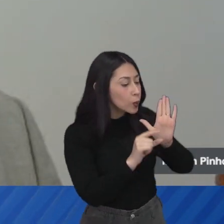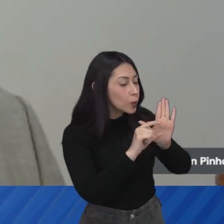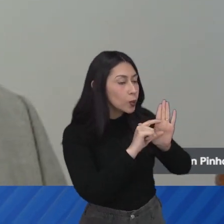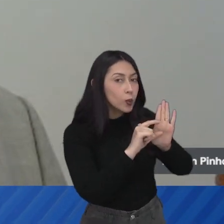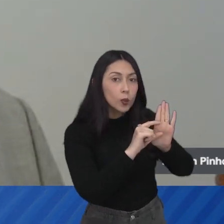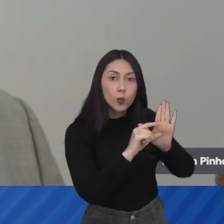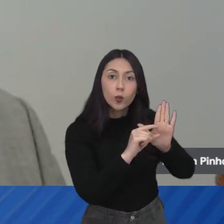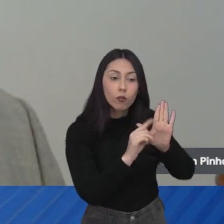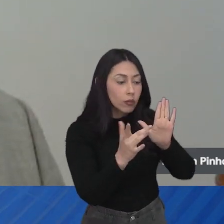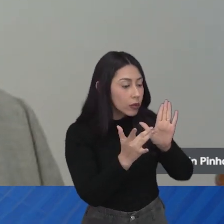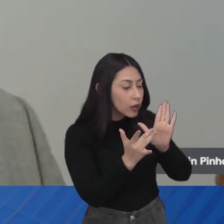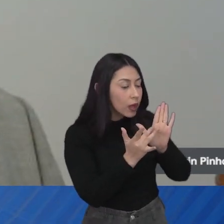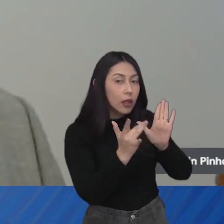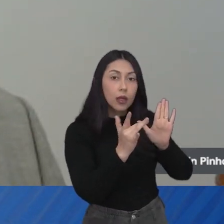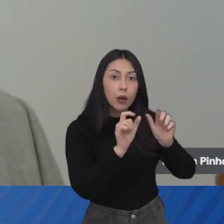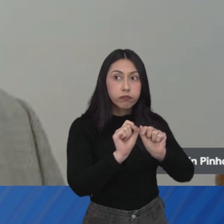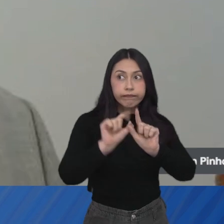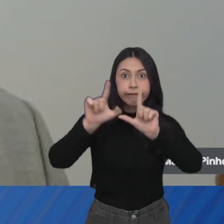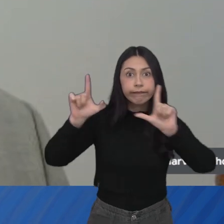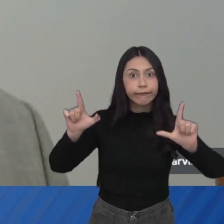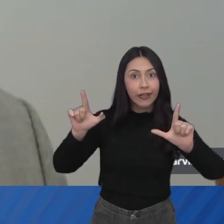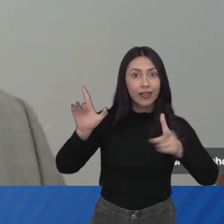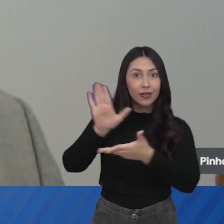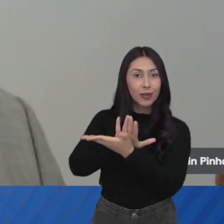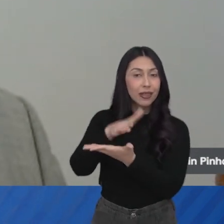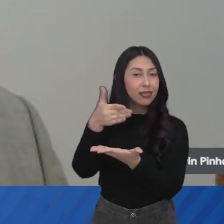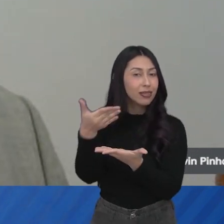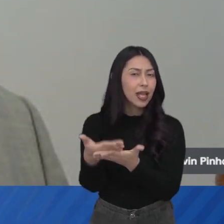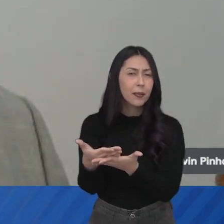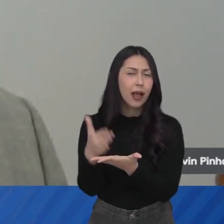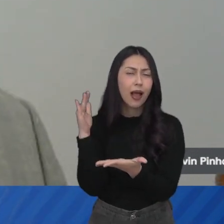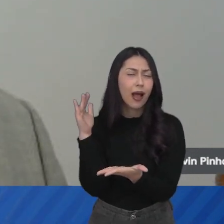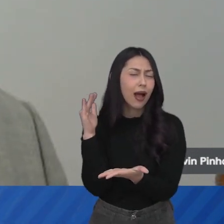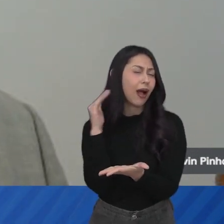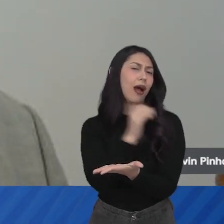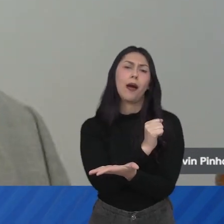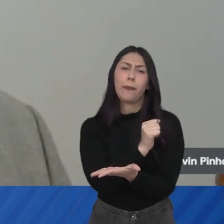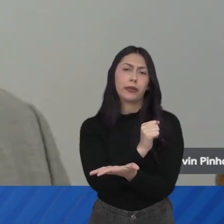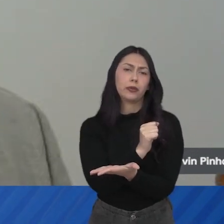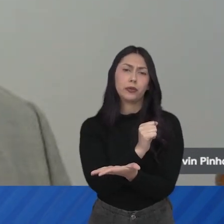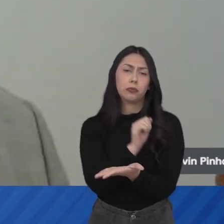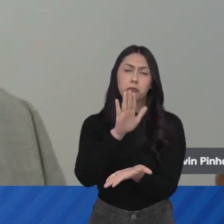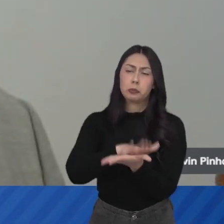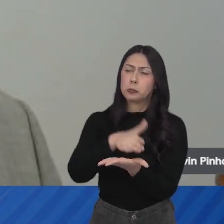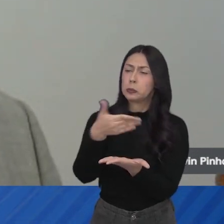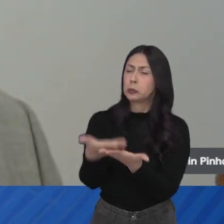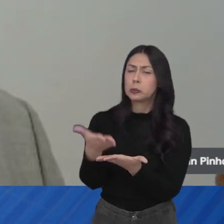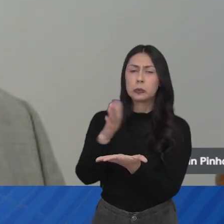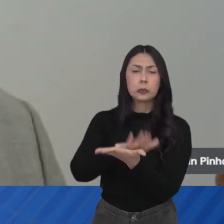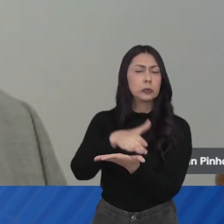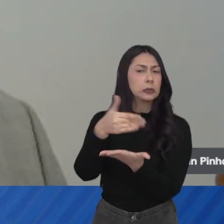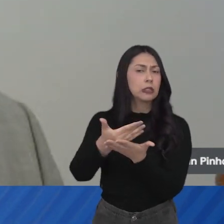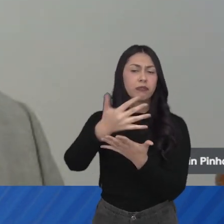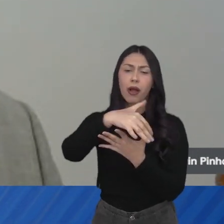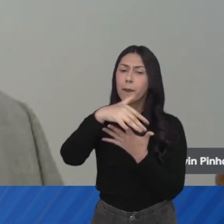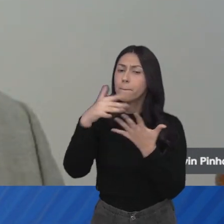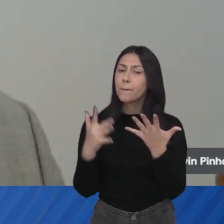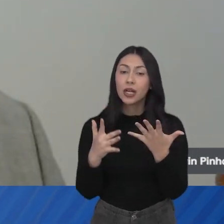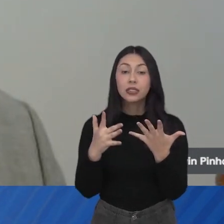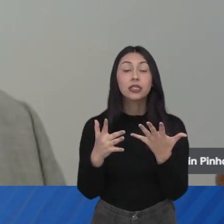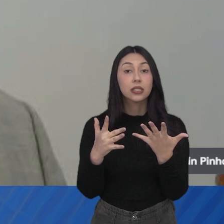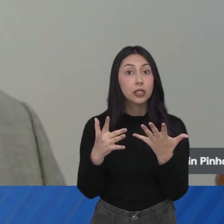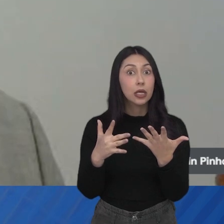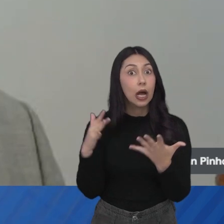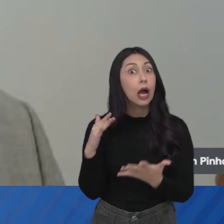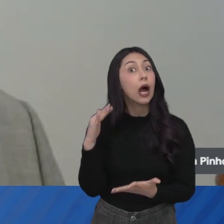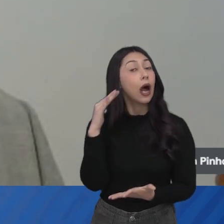lá com a central de Libras, a pessoa clica, em poucos segundos já aparece o intérprete de Libras. É um serviço